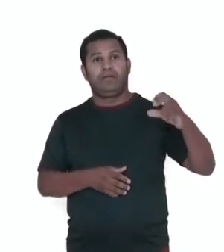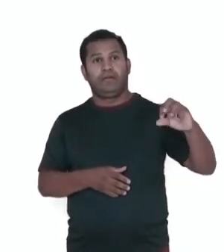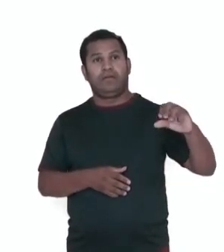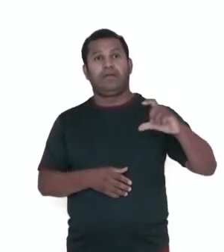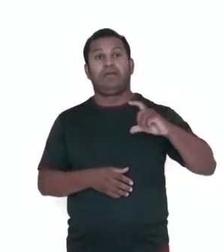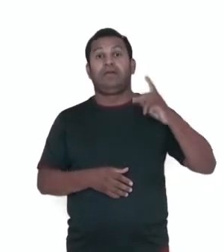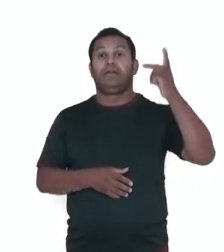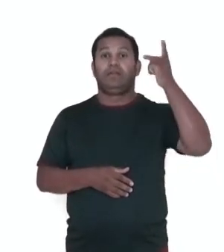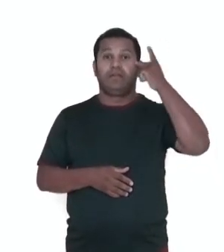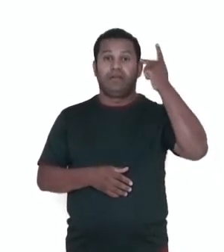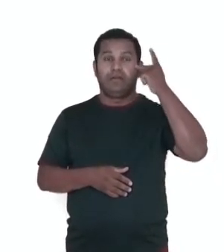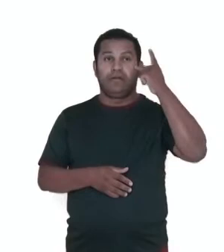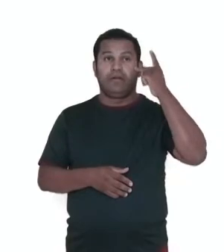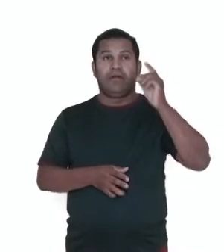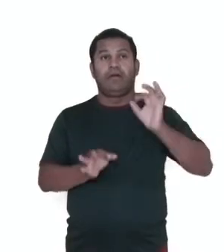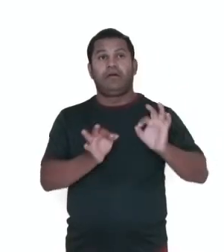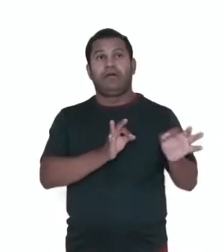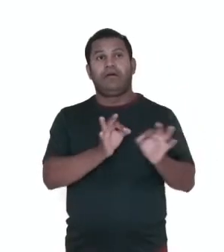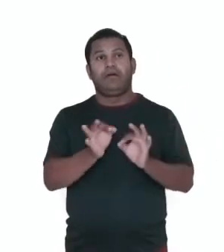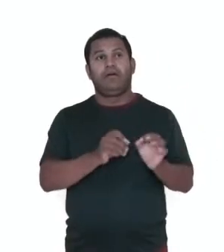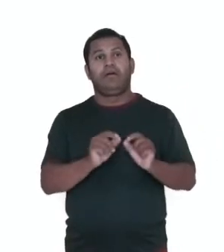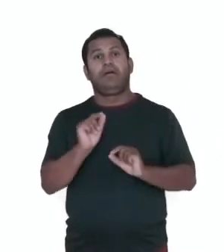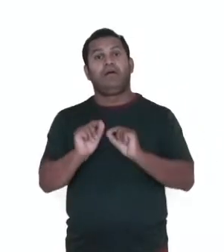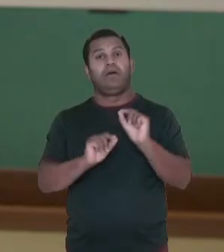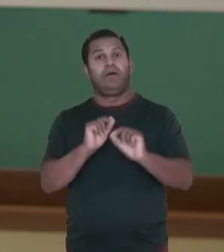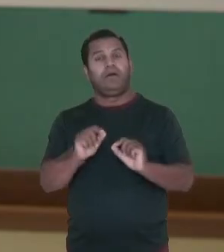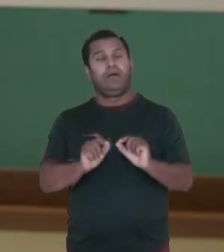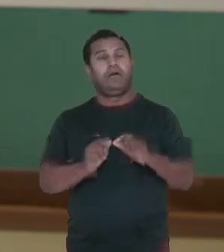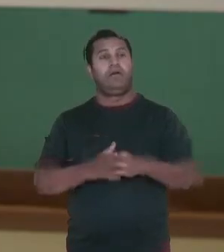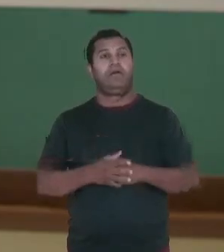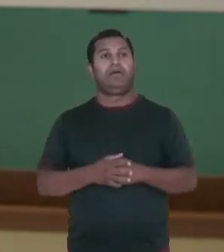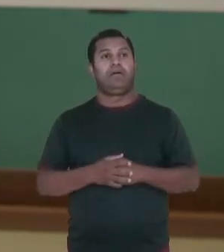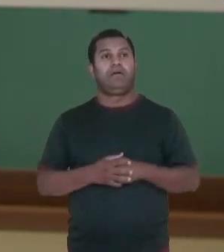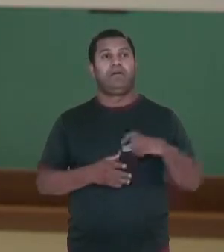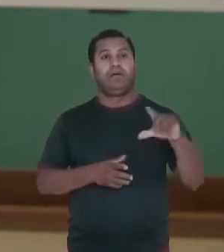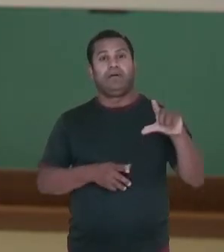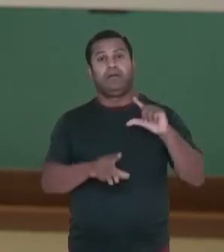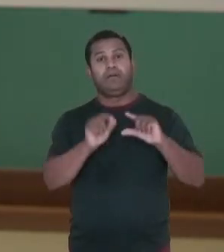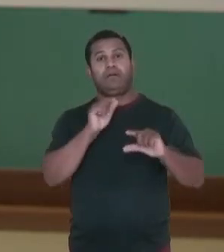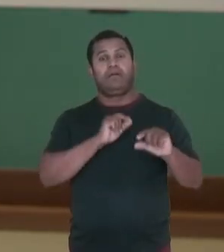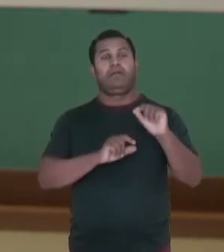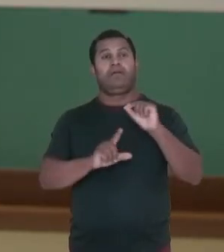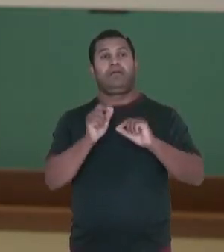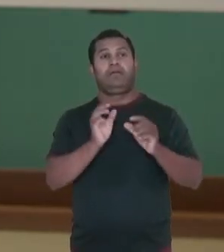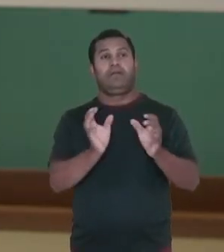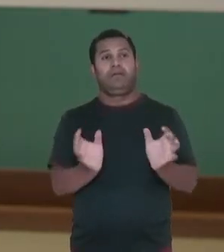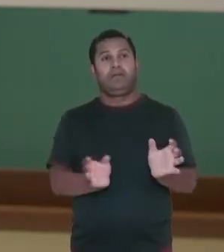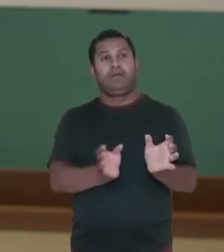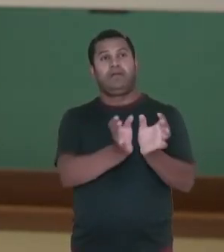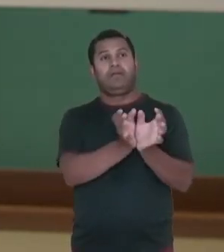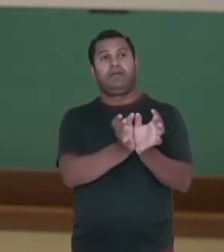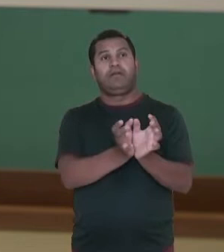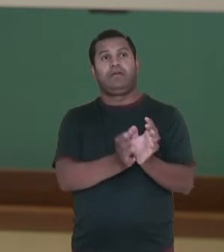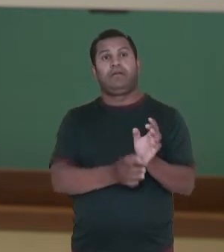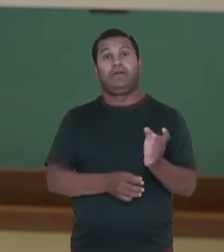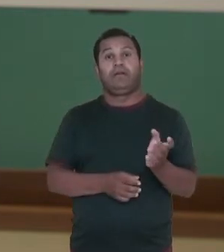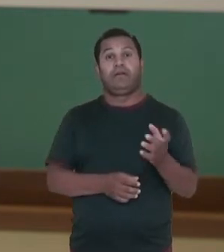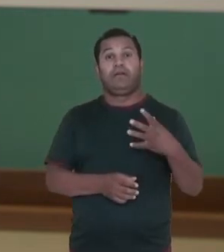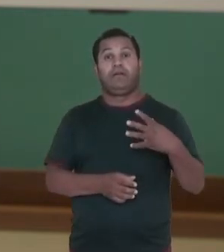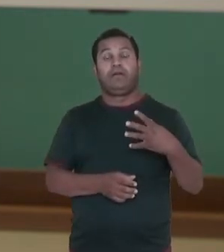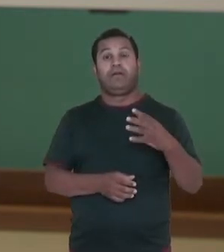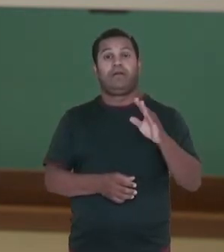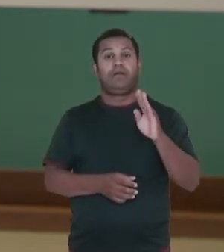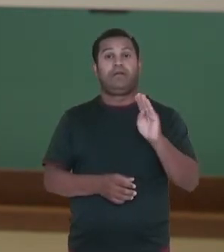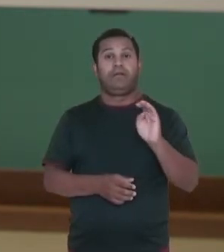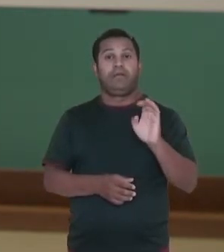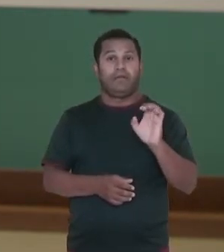24 de fevereiro de 1929. O que que eles fizeram, né? Eles selecionaram os mais bonitos. E esses mais bonitos, tanto homens quanto